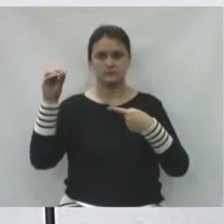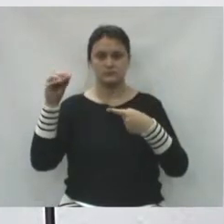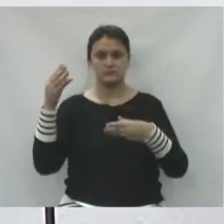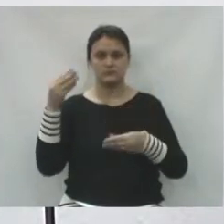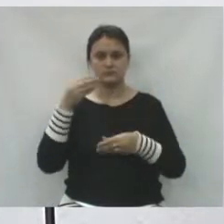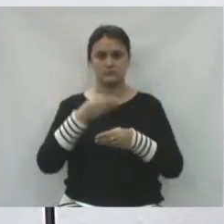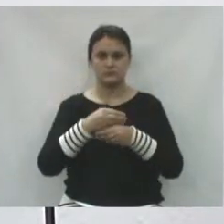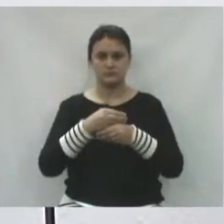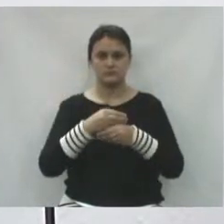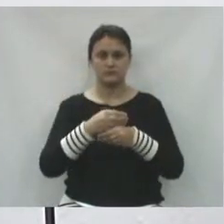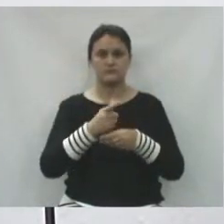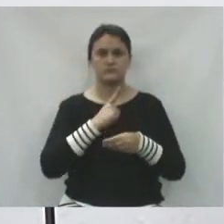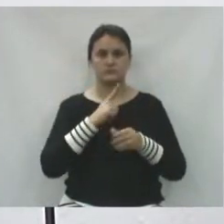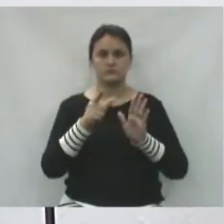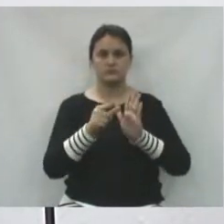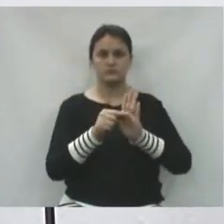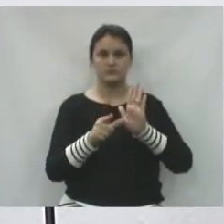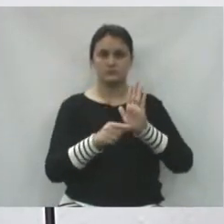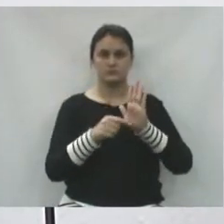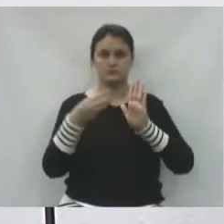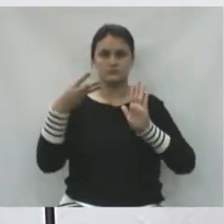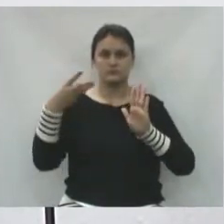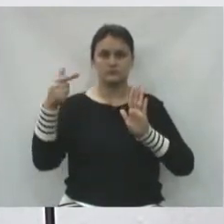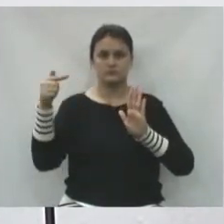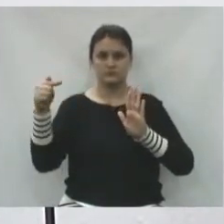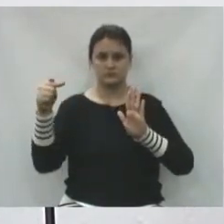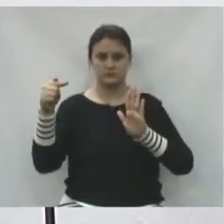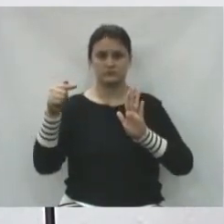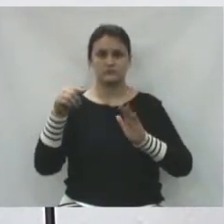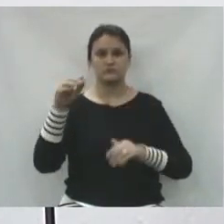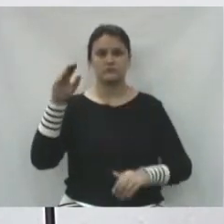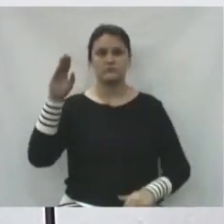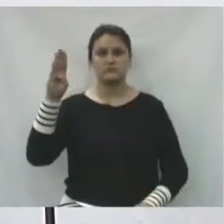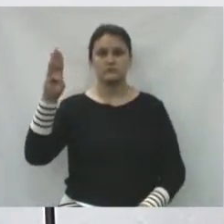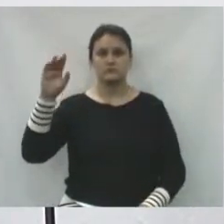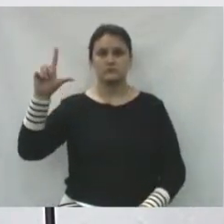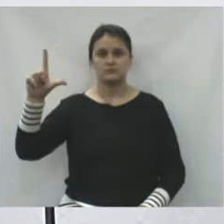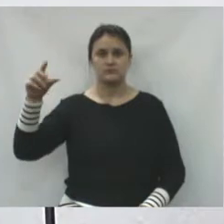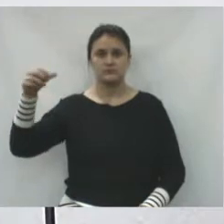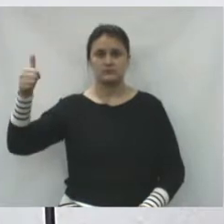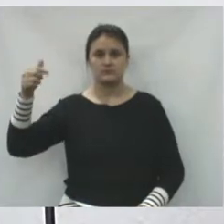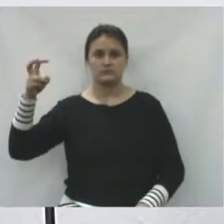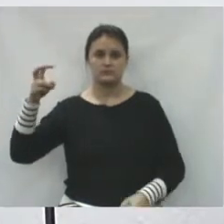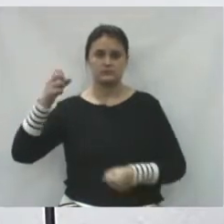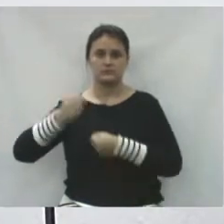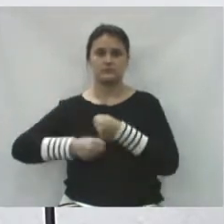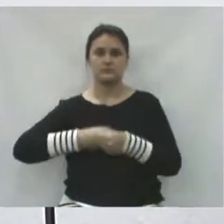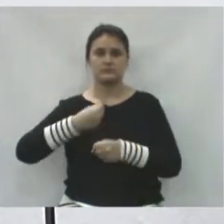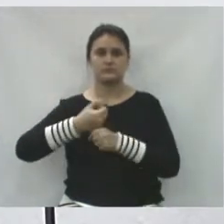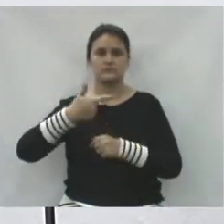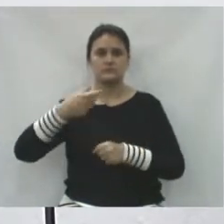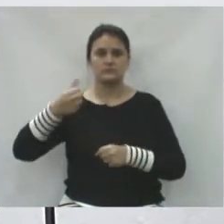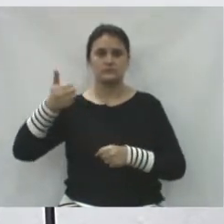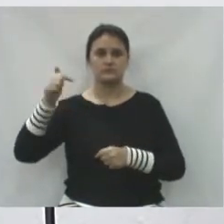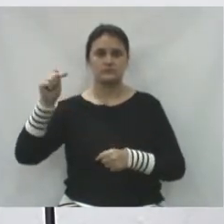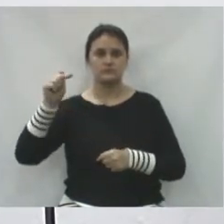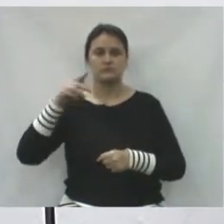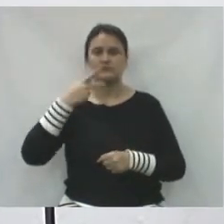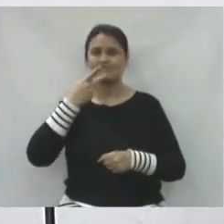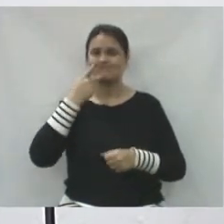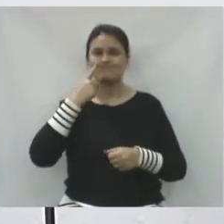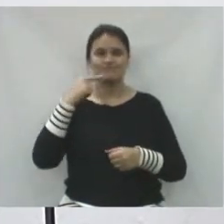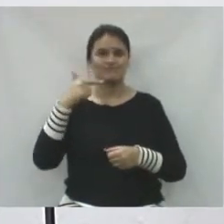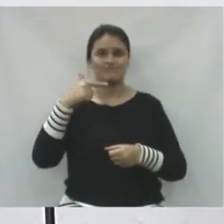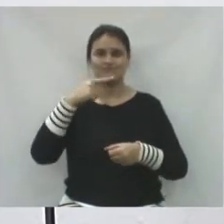referida emenda, que inclui o artigo 37 ao PL 15/2017, sob fundamento